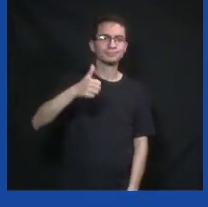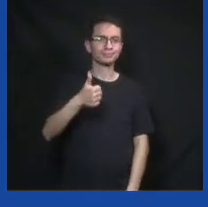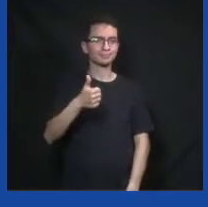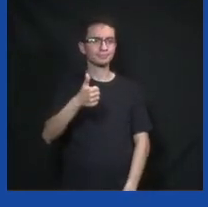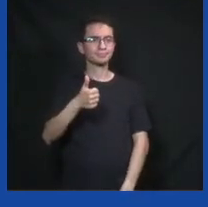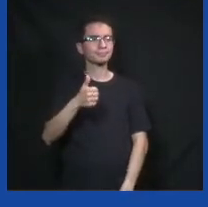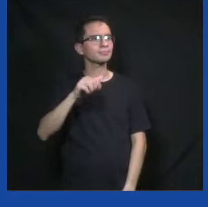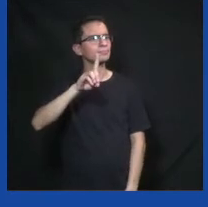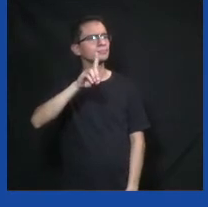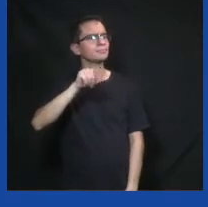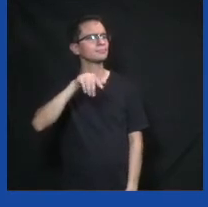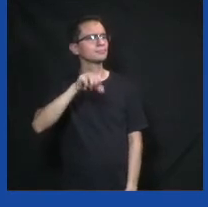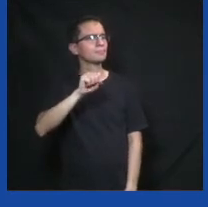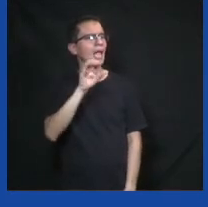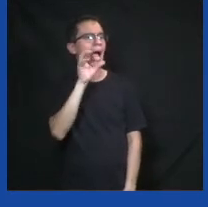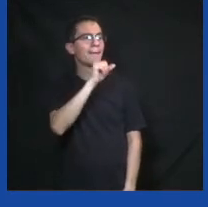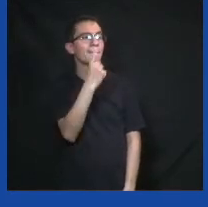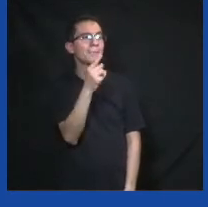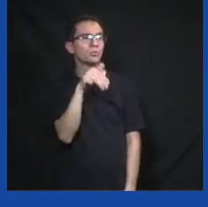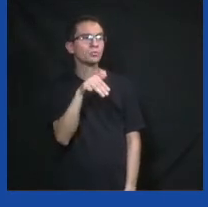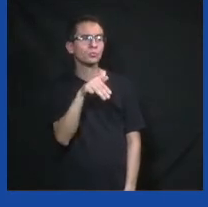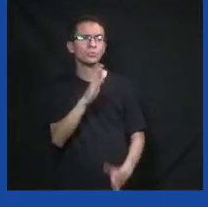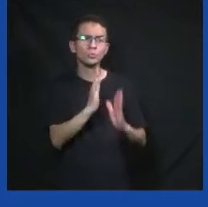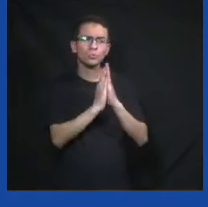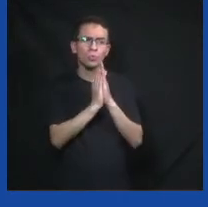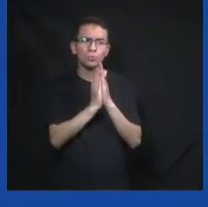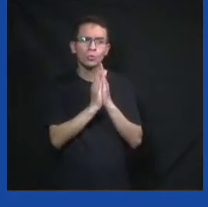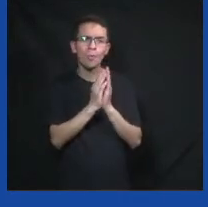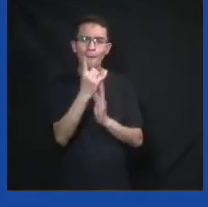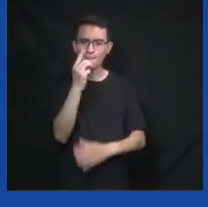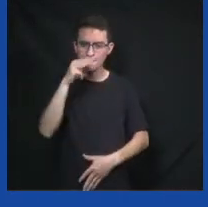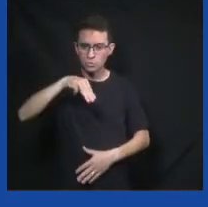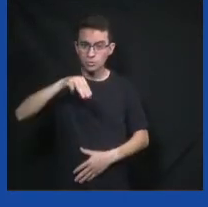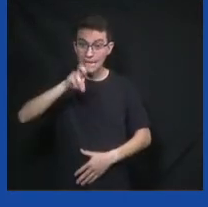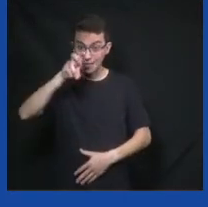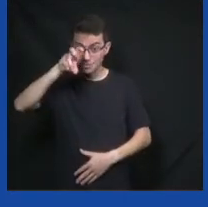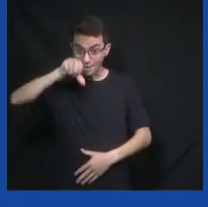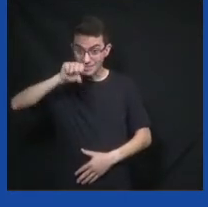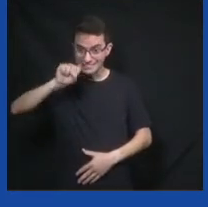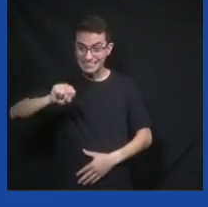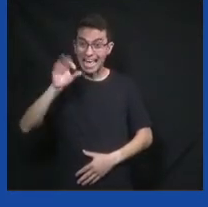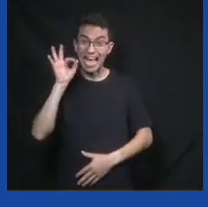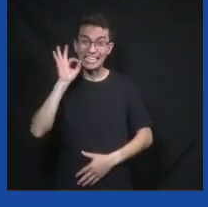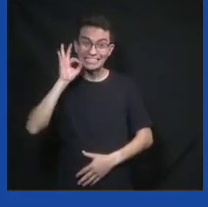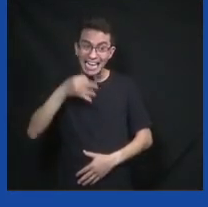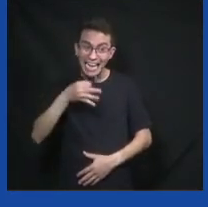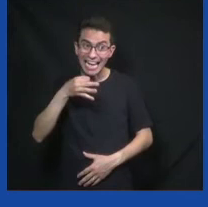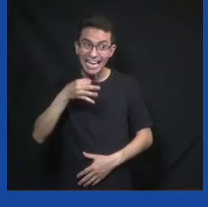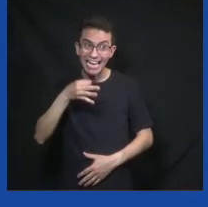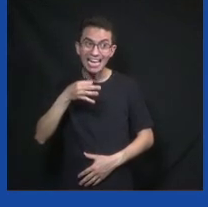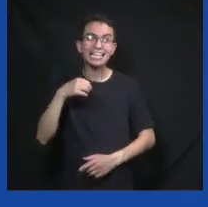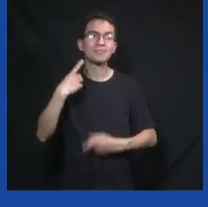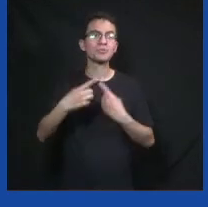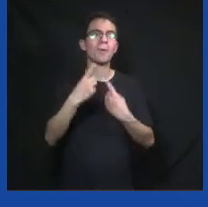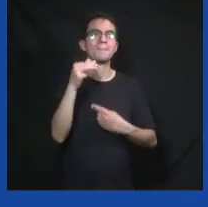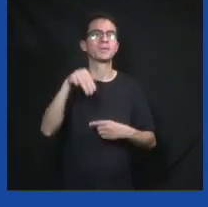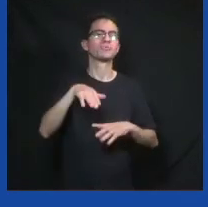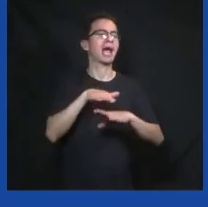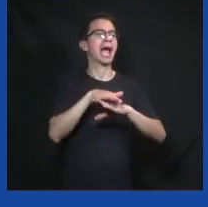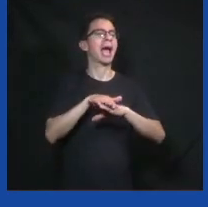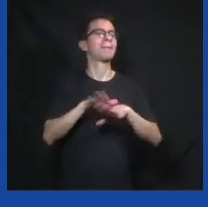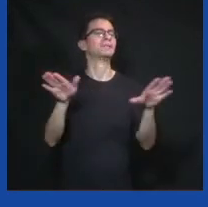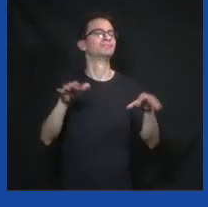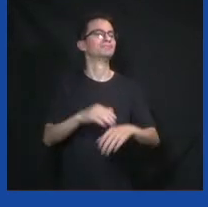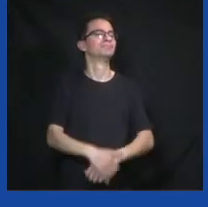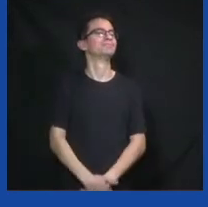Dantas responde uma pergunta em um minuto cravado, 59 segundos, para depois eu deixar um minutinho para uma mensagem